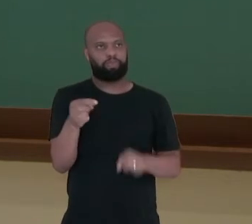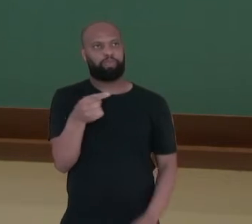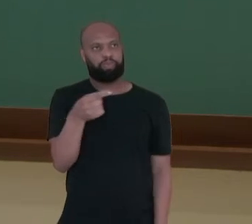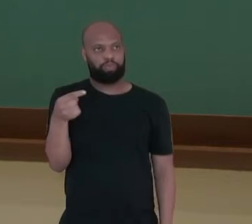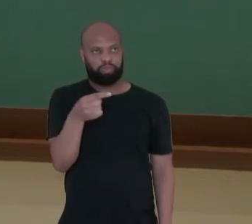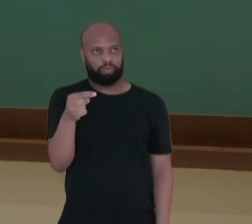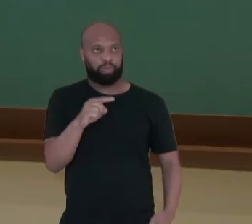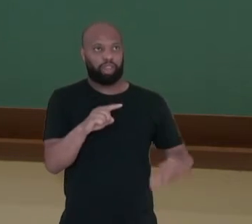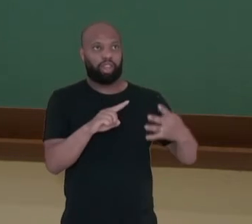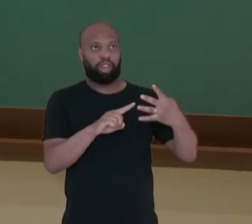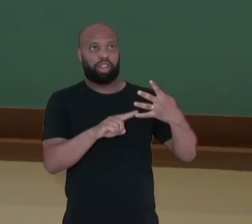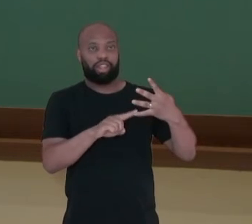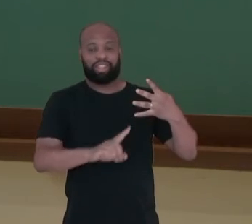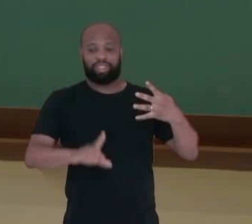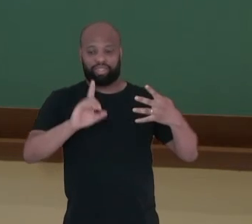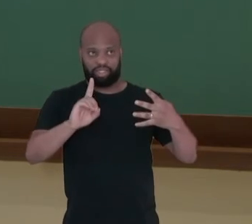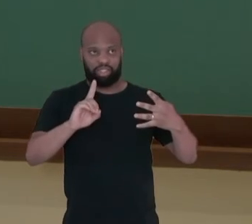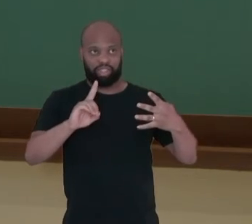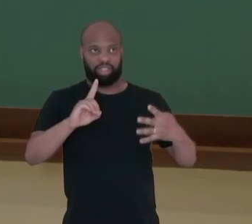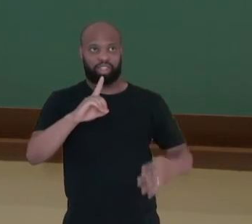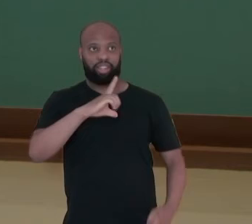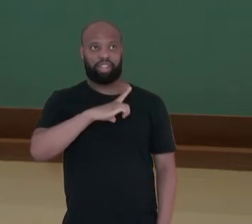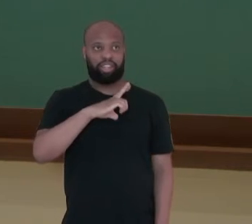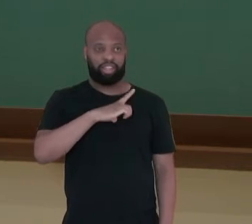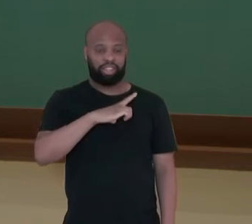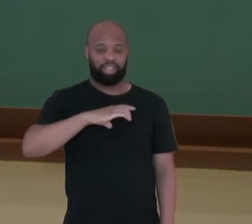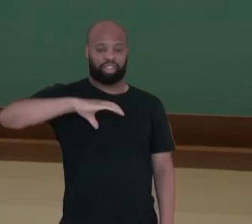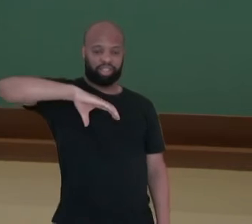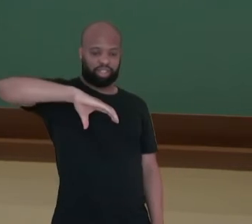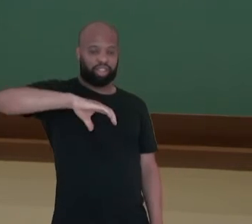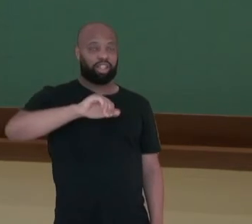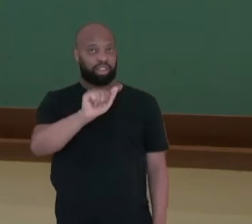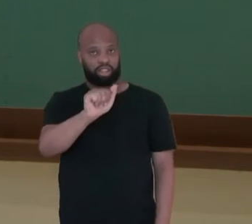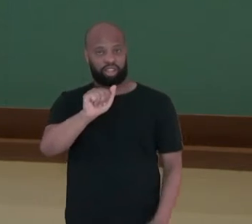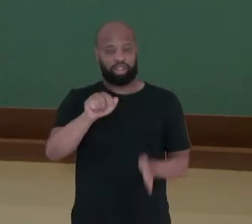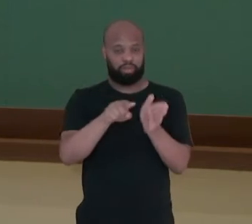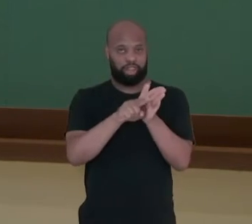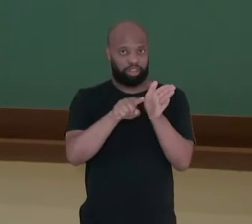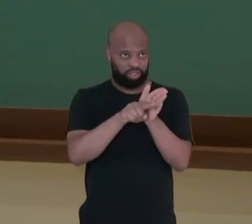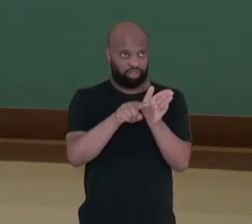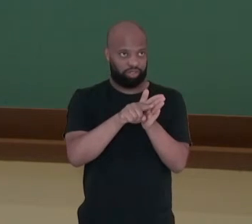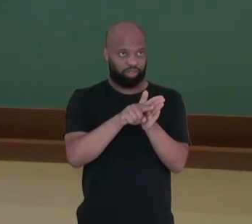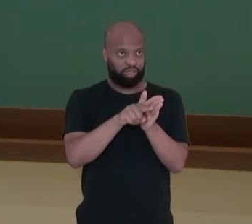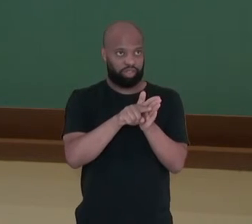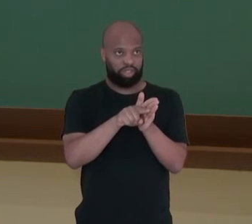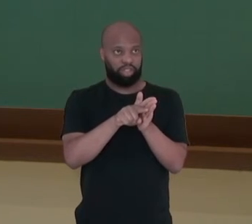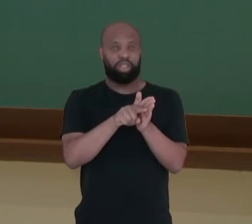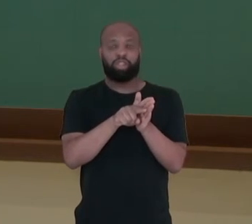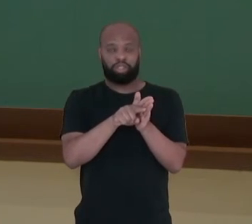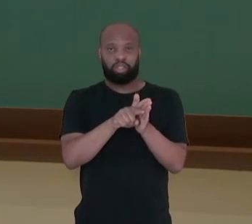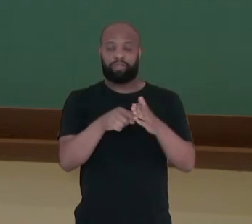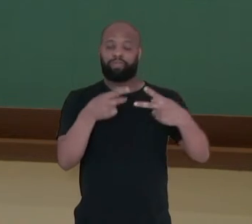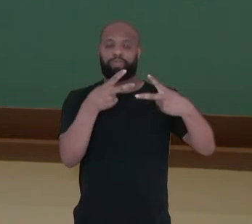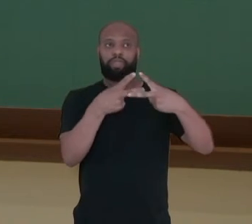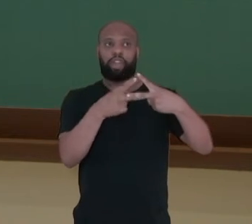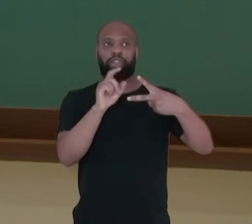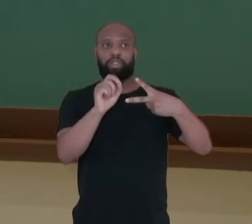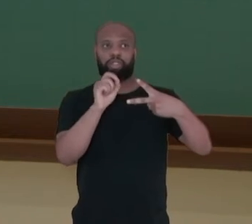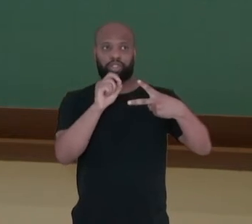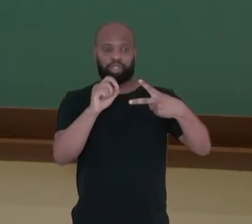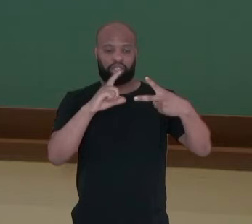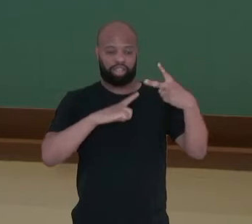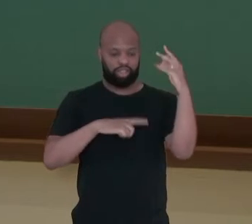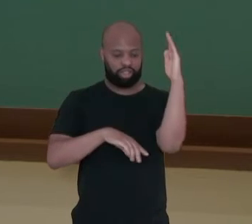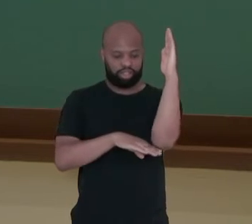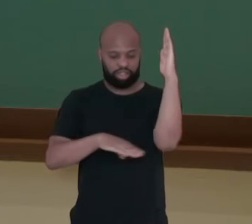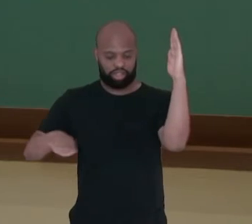Letra D. Voltada para baixo, o A negativo, menor do que zero. E o delta? Cortou